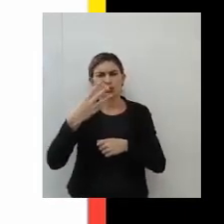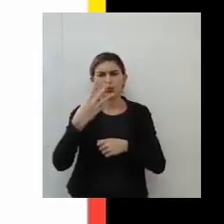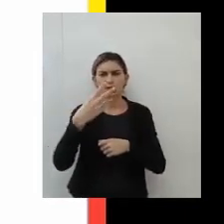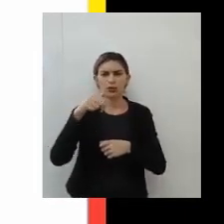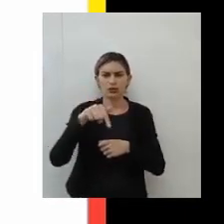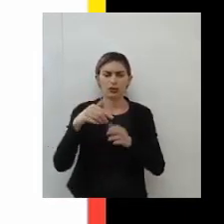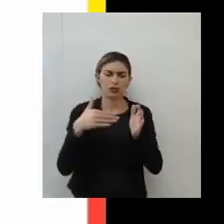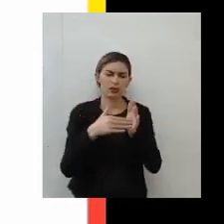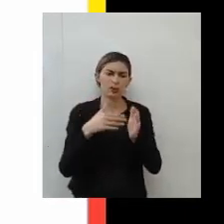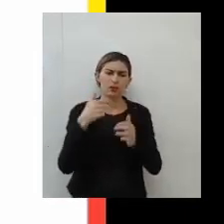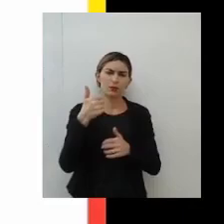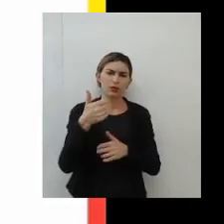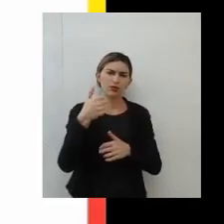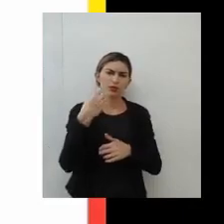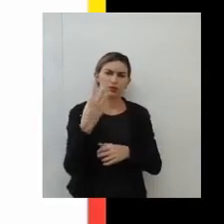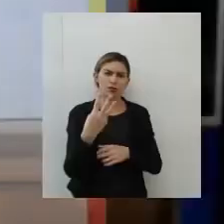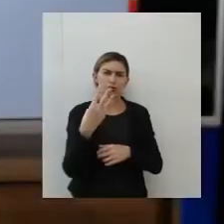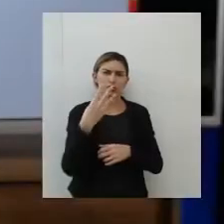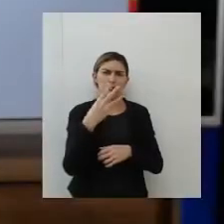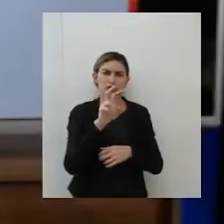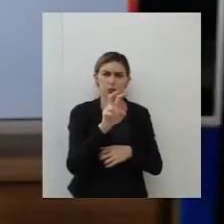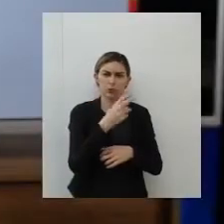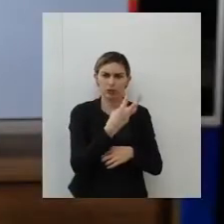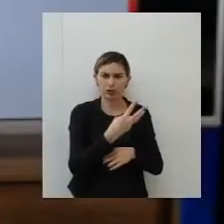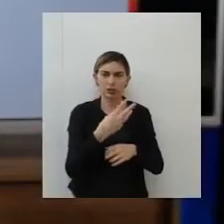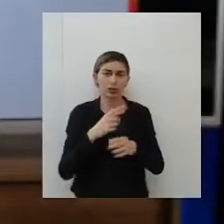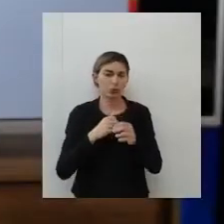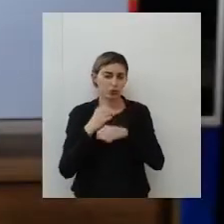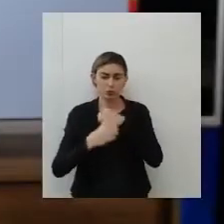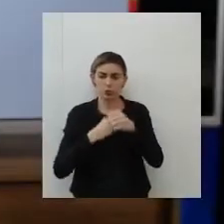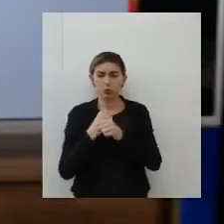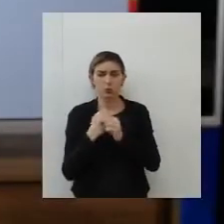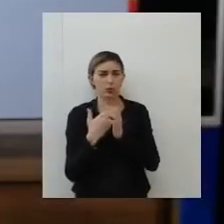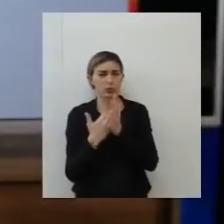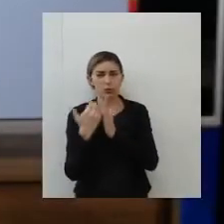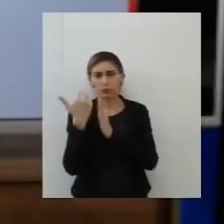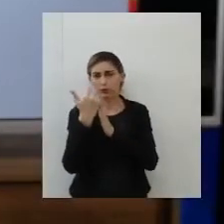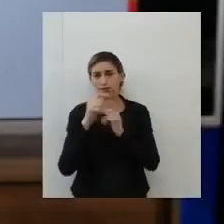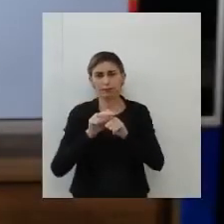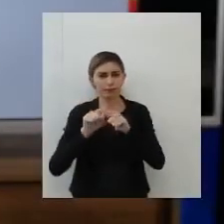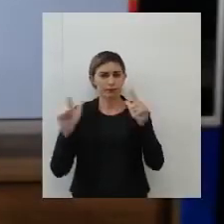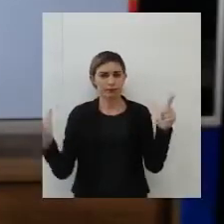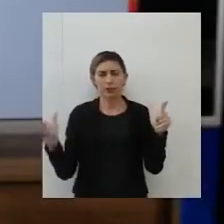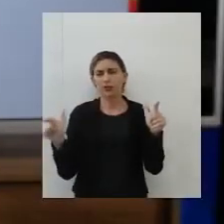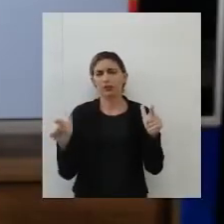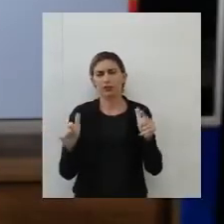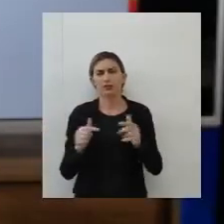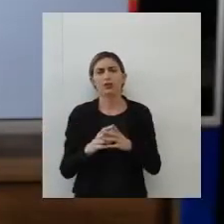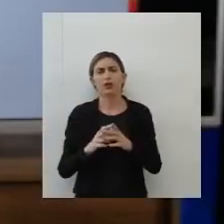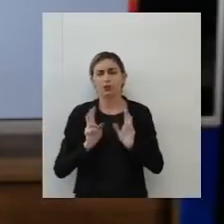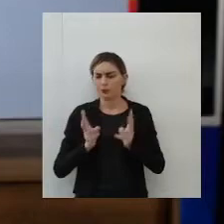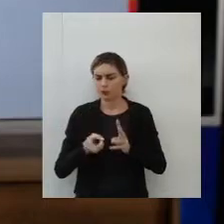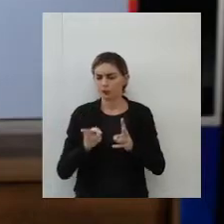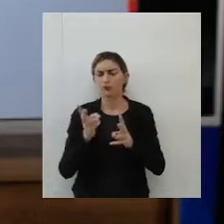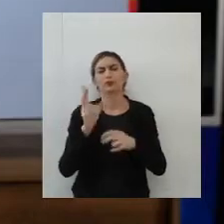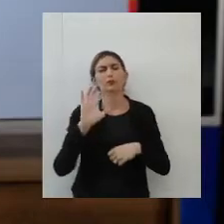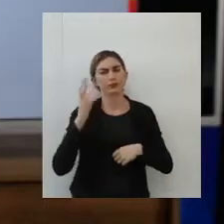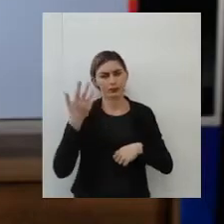1353, é o ano de pico, tá certo? Mesmo chegando em 1453, ainda